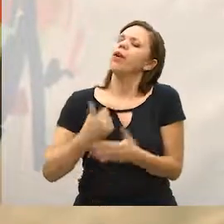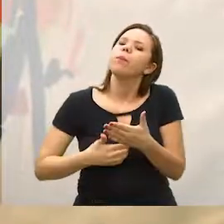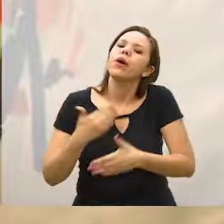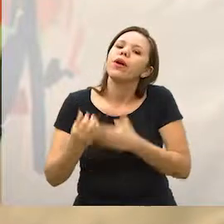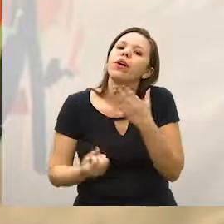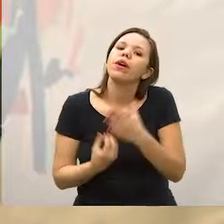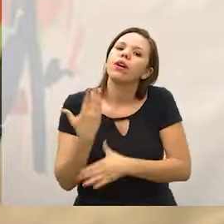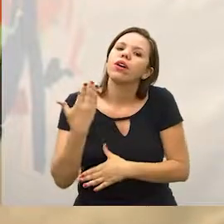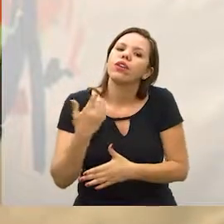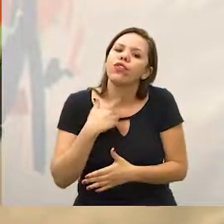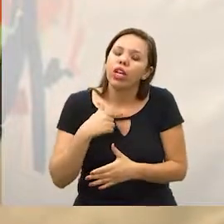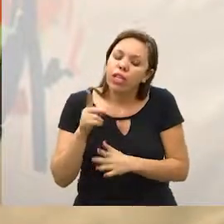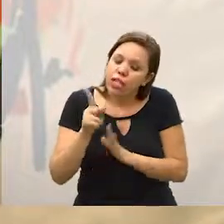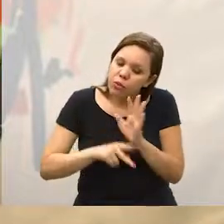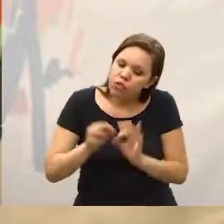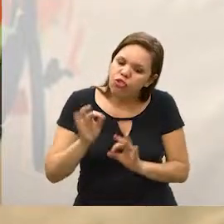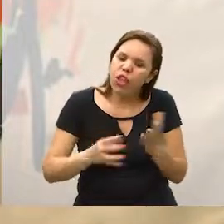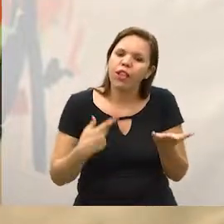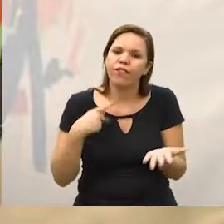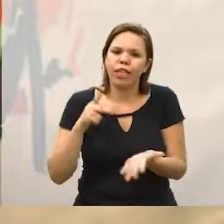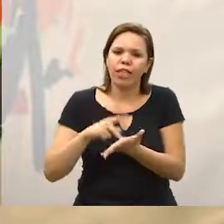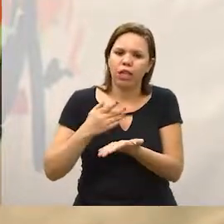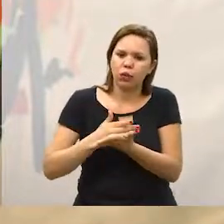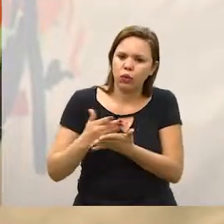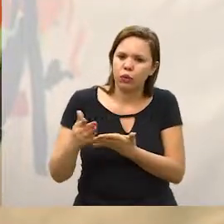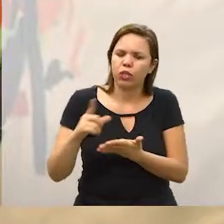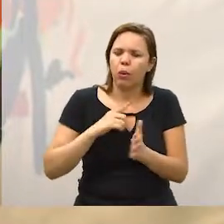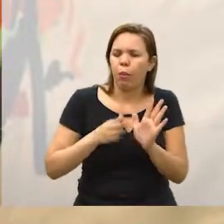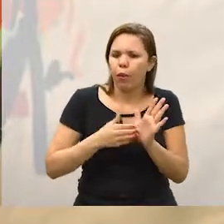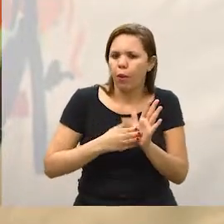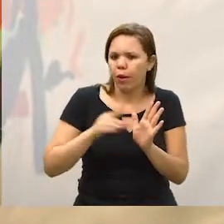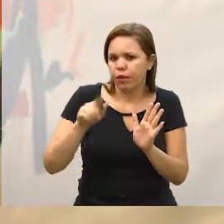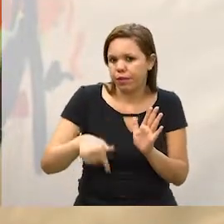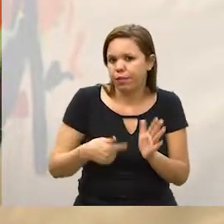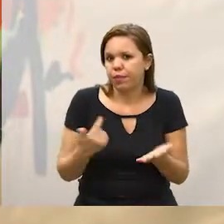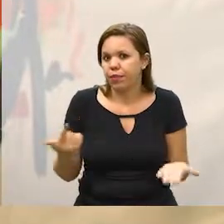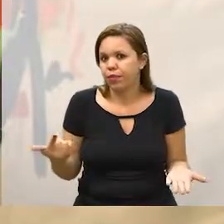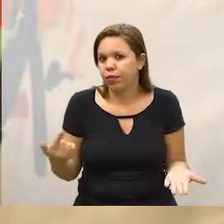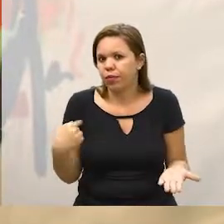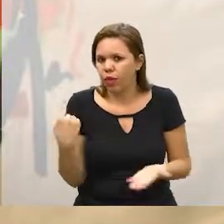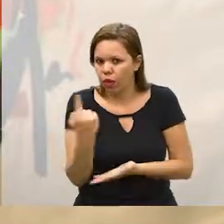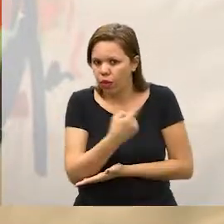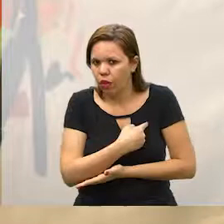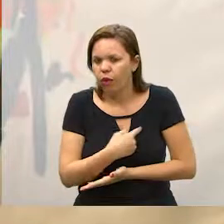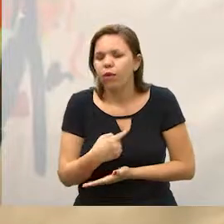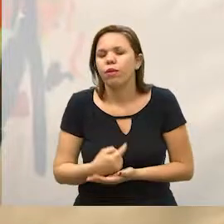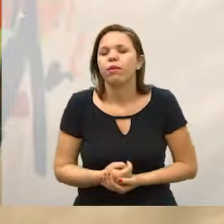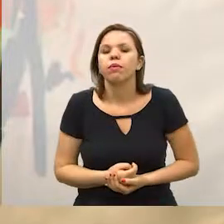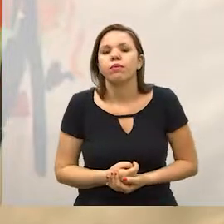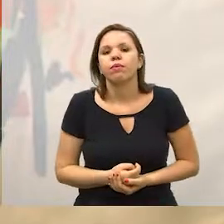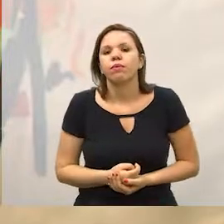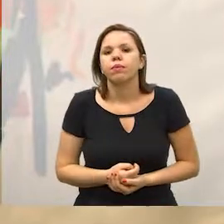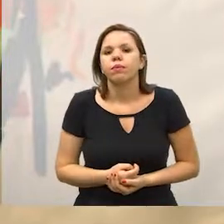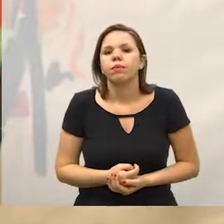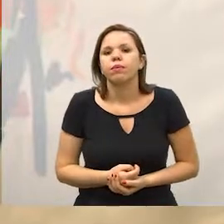essa primeira, né? Então, na verdade, desde o começo a proposta era essa. Tanto que o nosso...